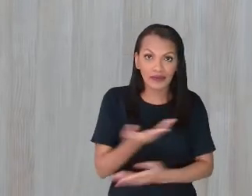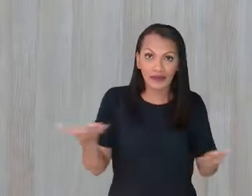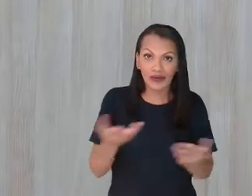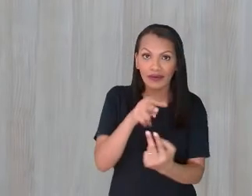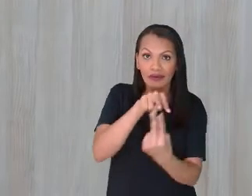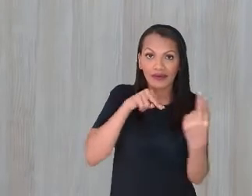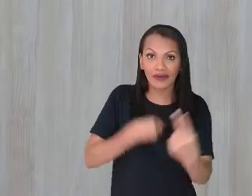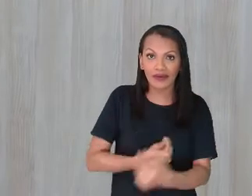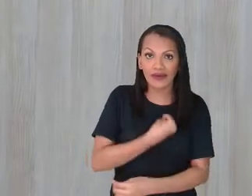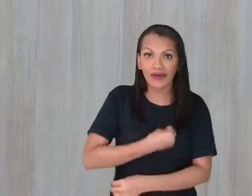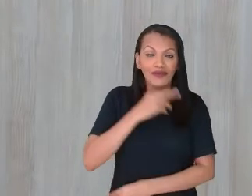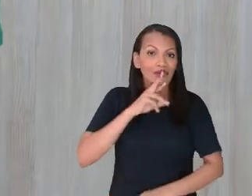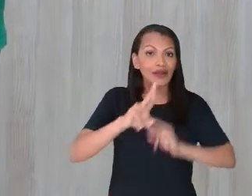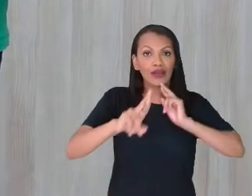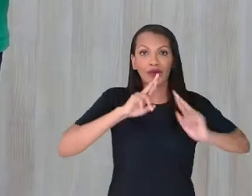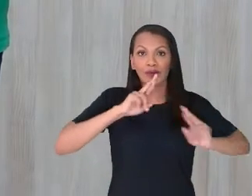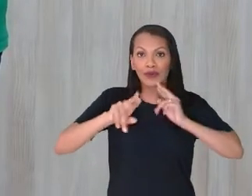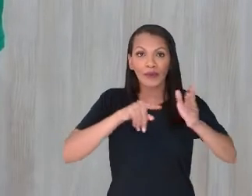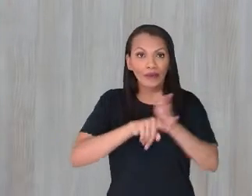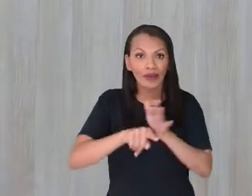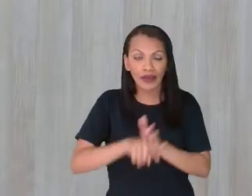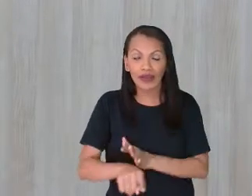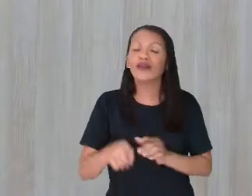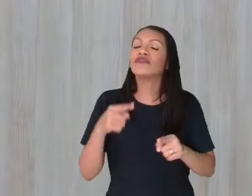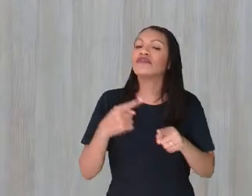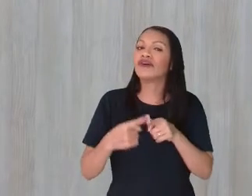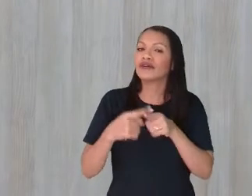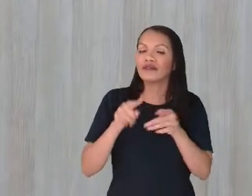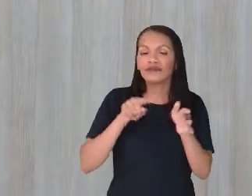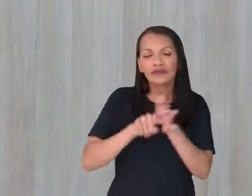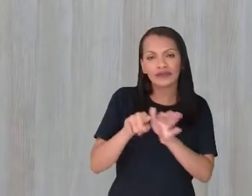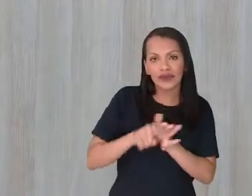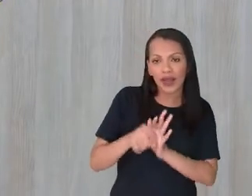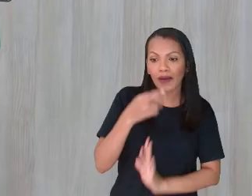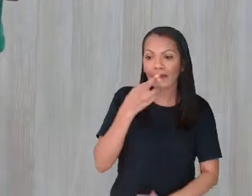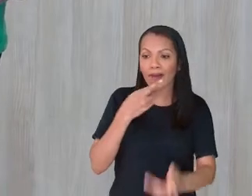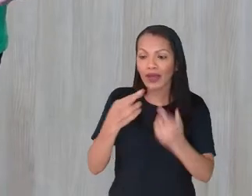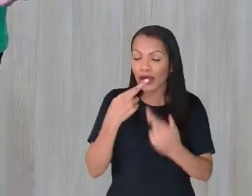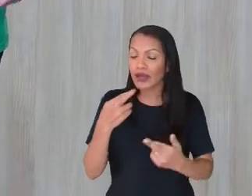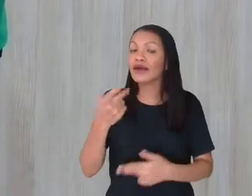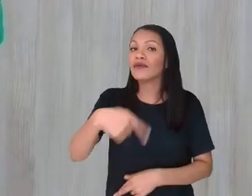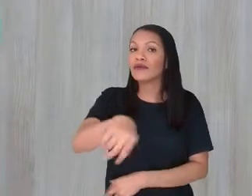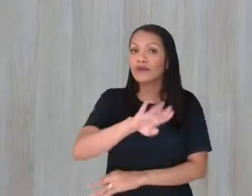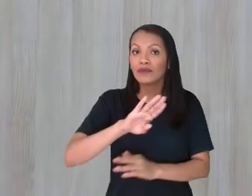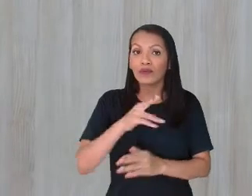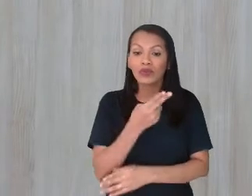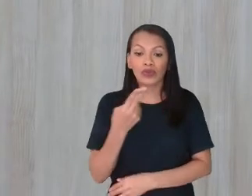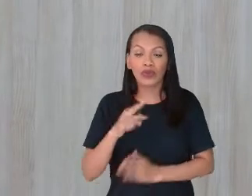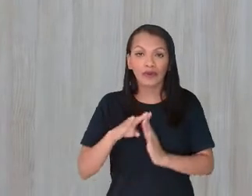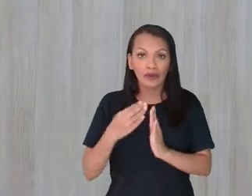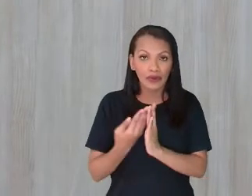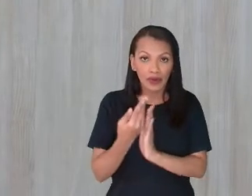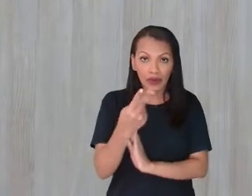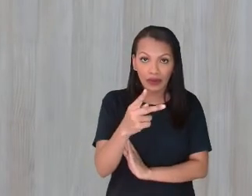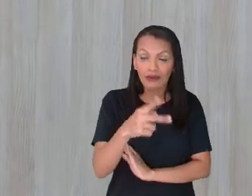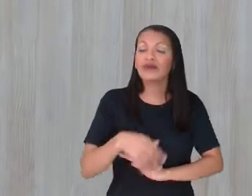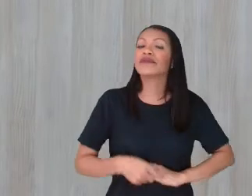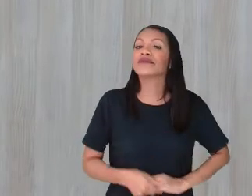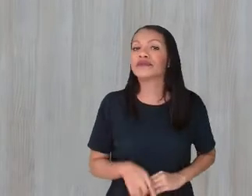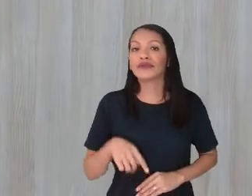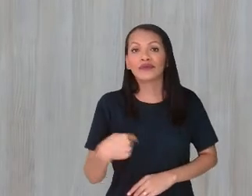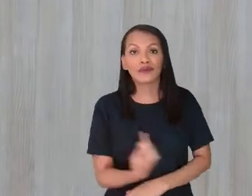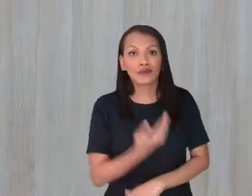vivo, respondendo questionamento, fazendo perguntas, dizendo o nome da escola de vocês, para que a gente possa agradecer